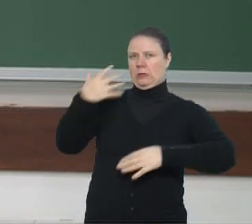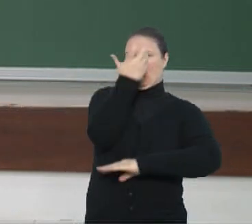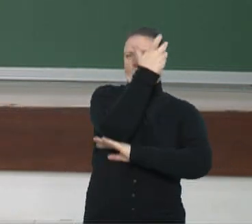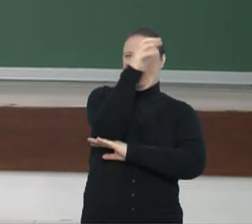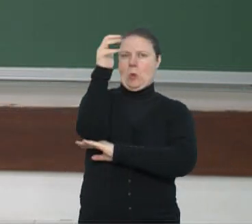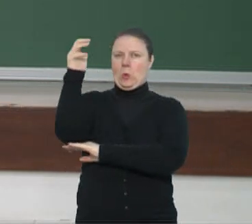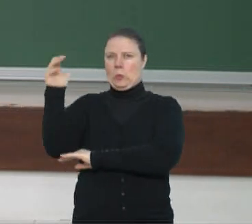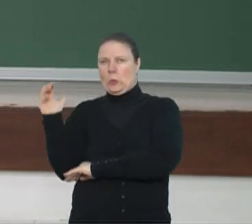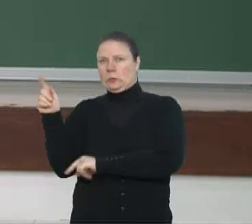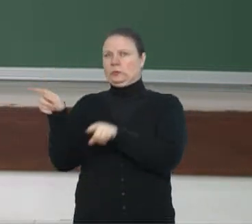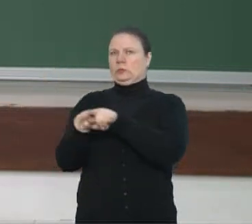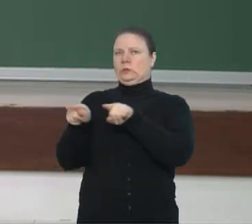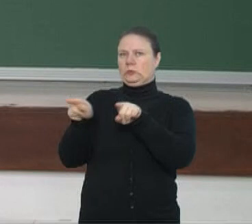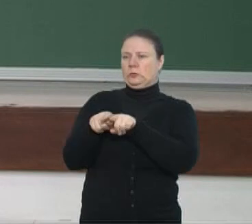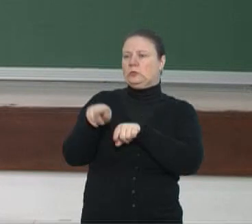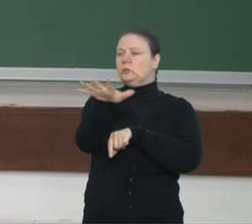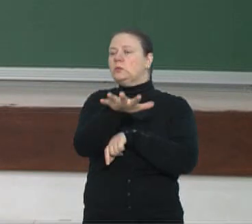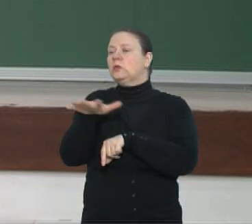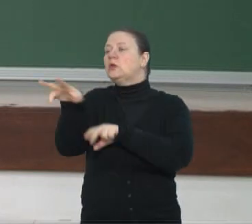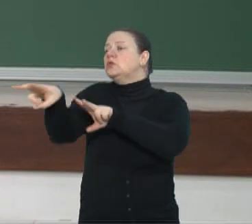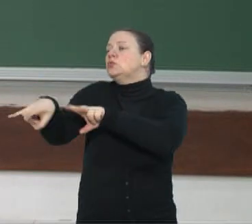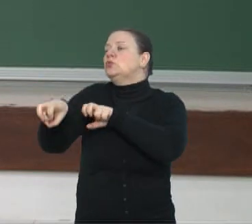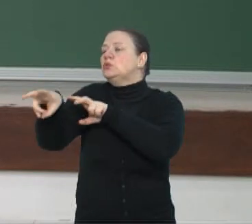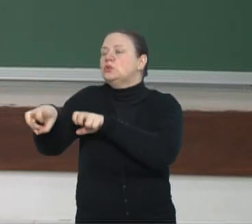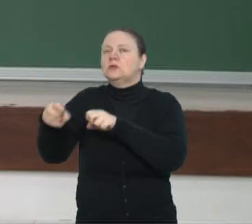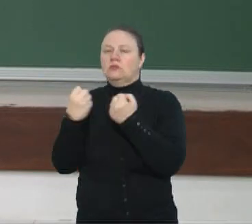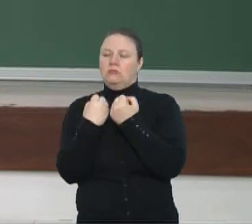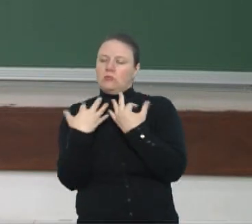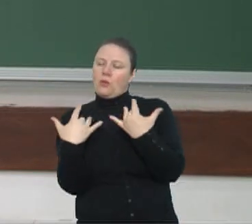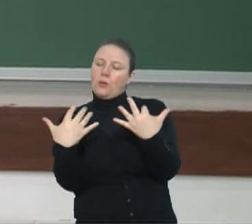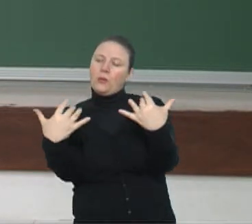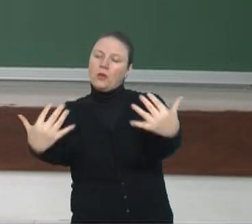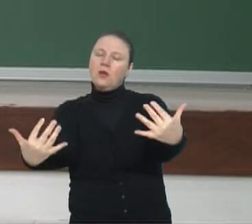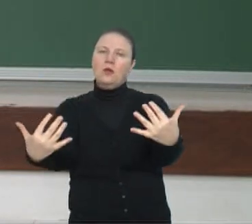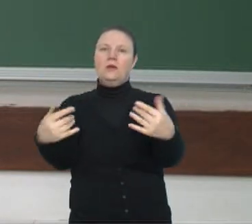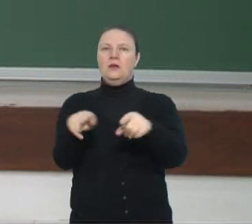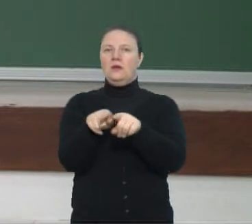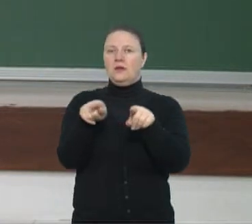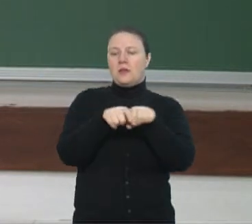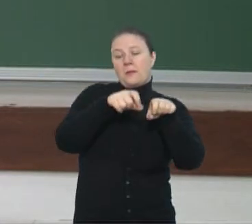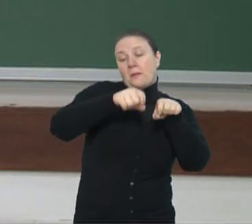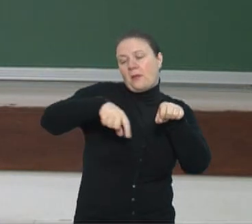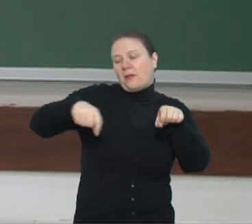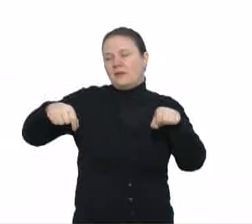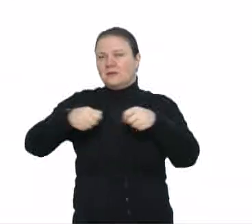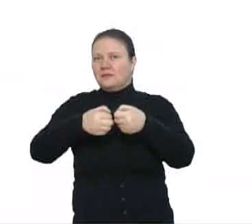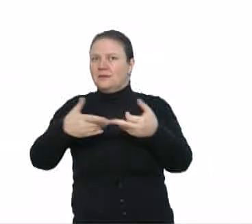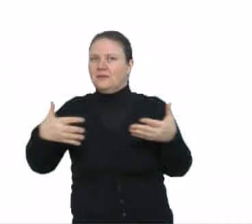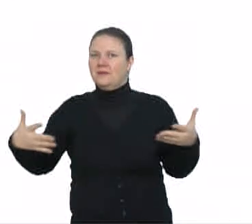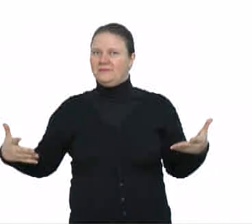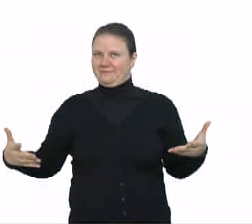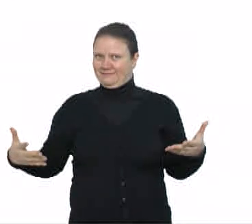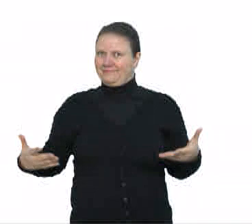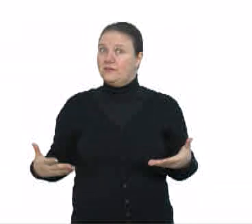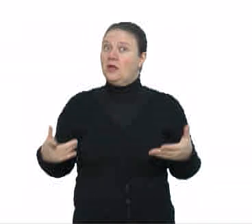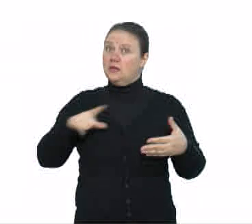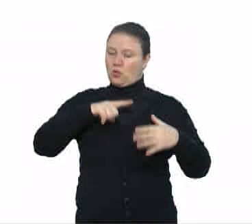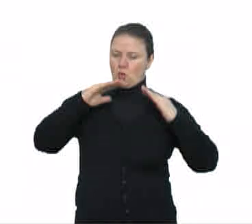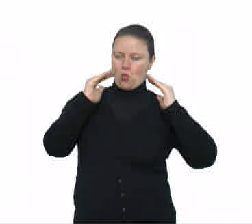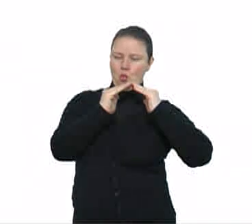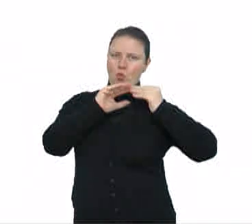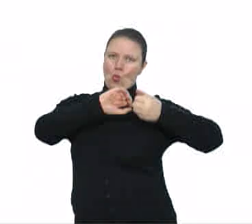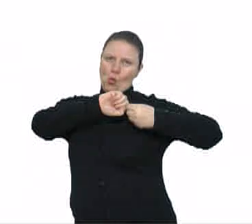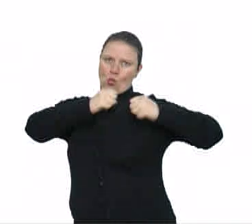chácaras, meio rurais, tem um quintal, tem um jardim, tem uma horta, certo? Esses grandes casarões com bastante espaço